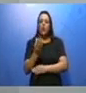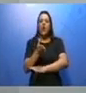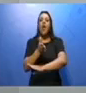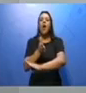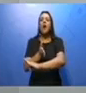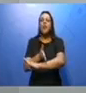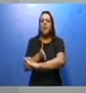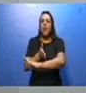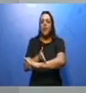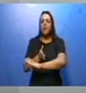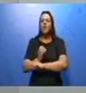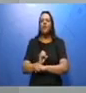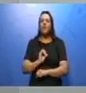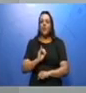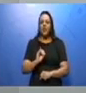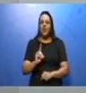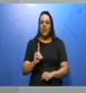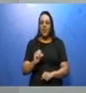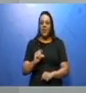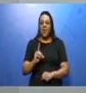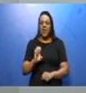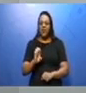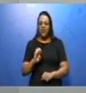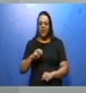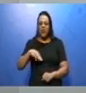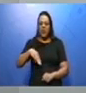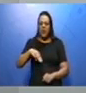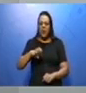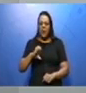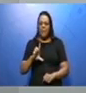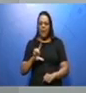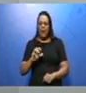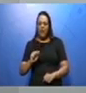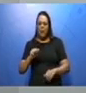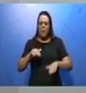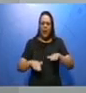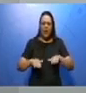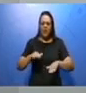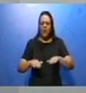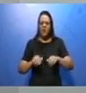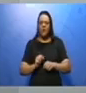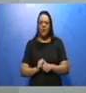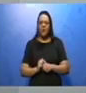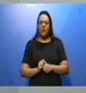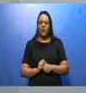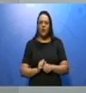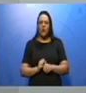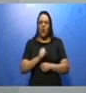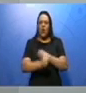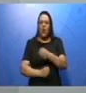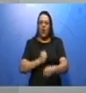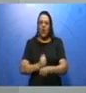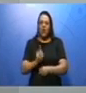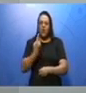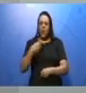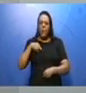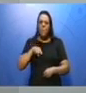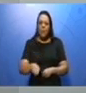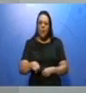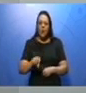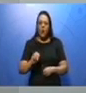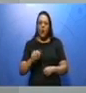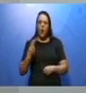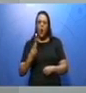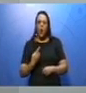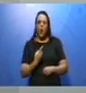Média, aí por volta de 1000 a 1500, aí eu tenho uma grande fase de